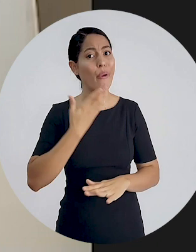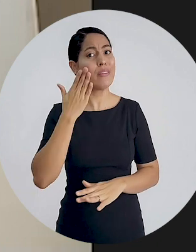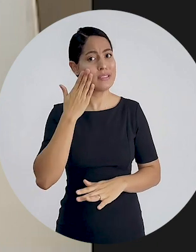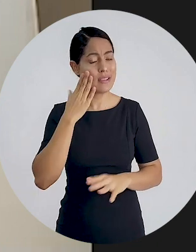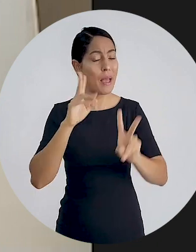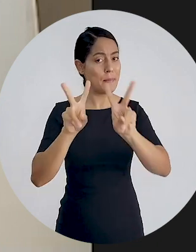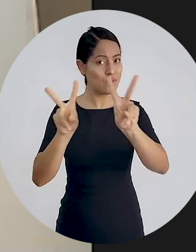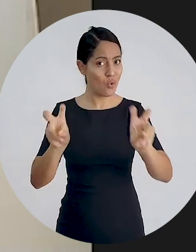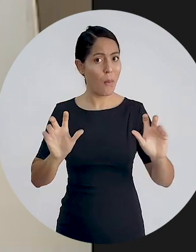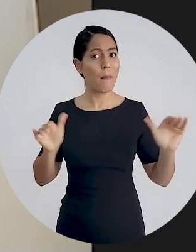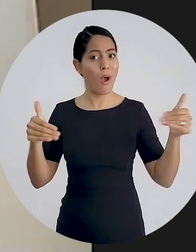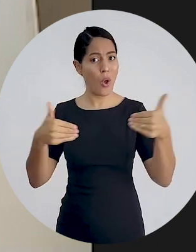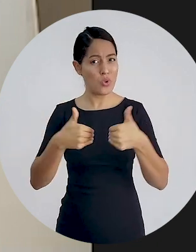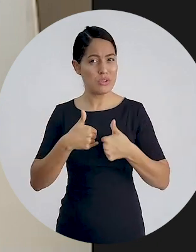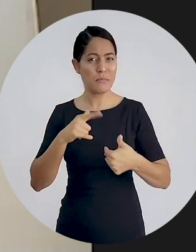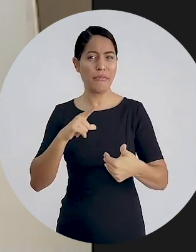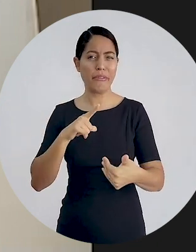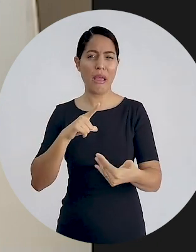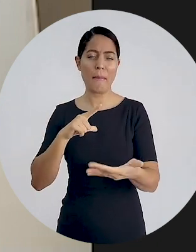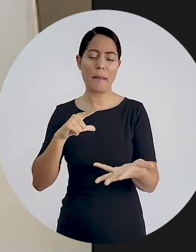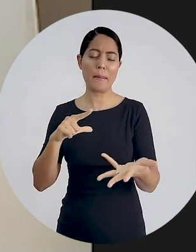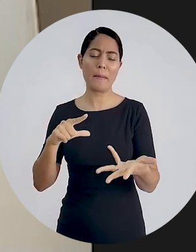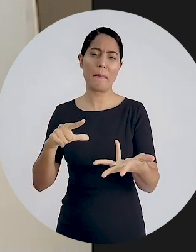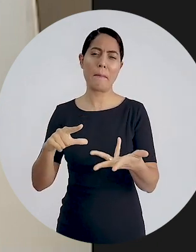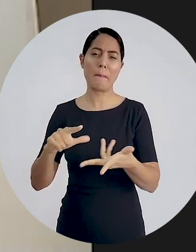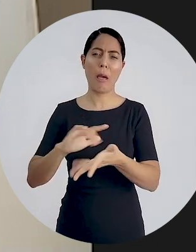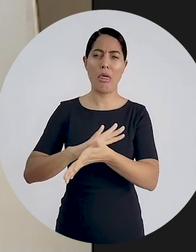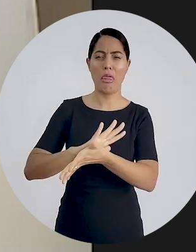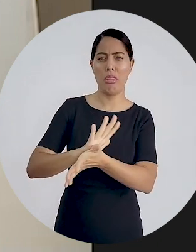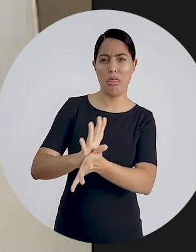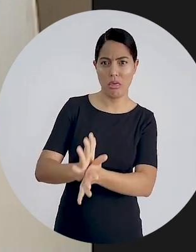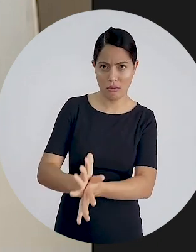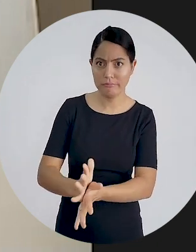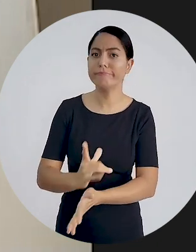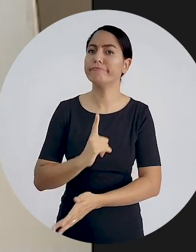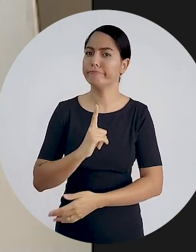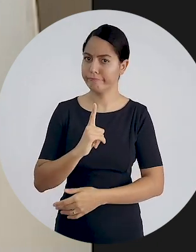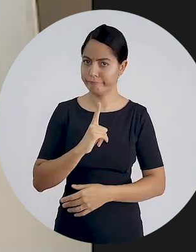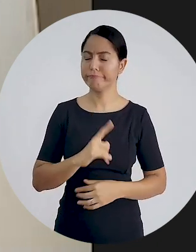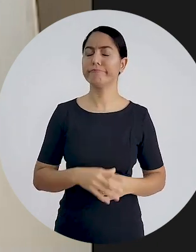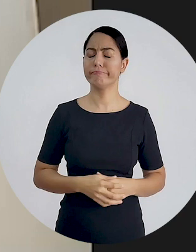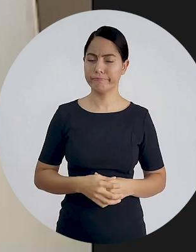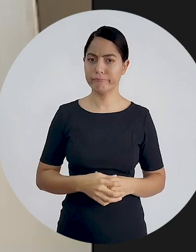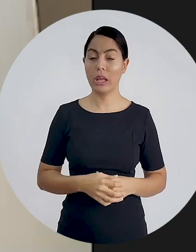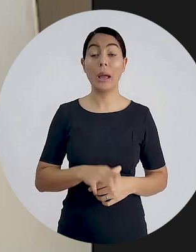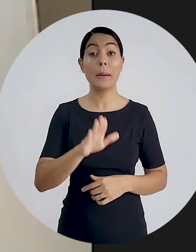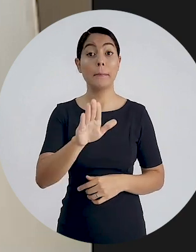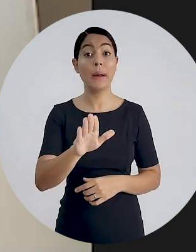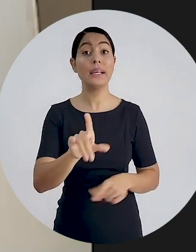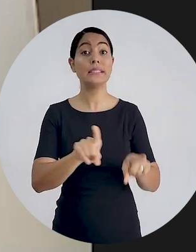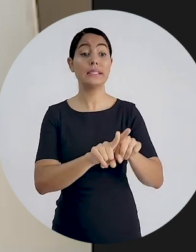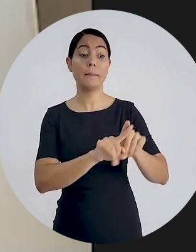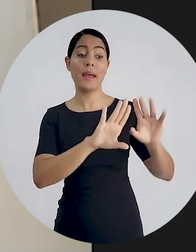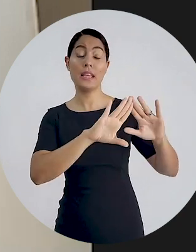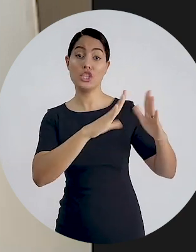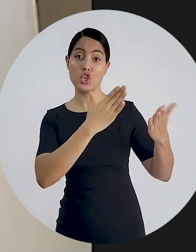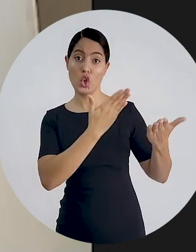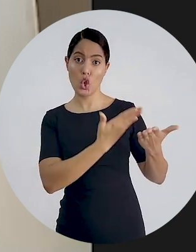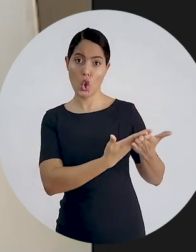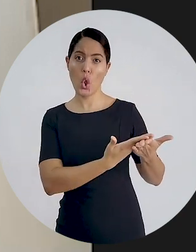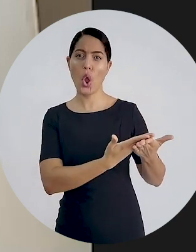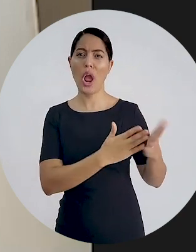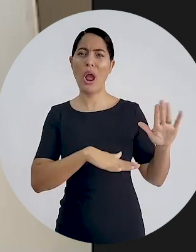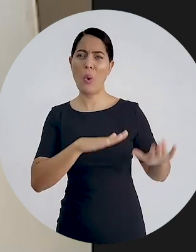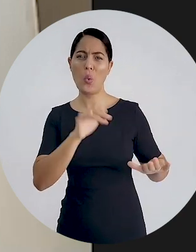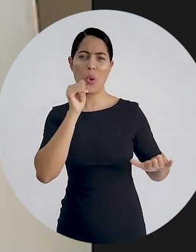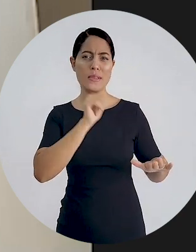relação ao autismo. E na escola, a gente, ao contrário de relatos de mães, porque a gente acaba,